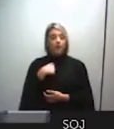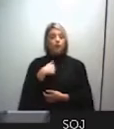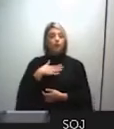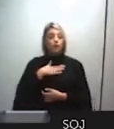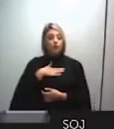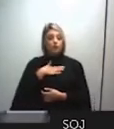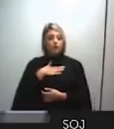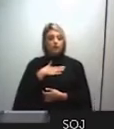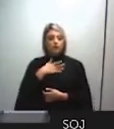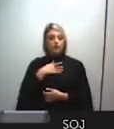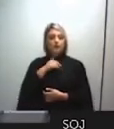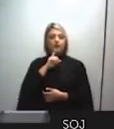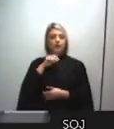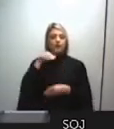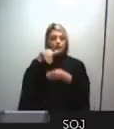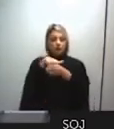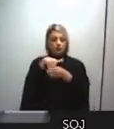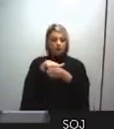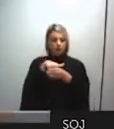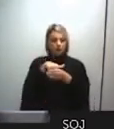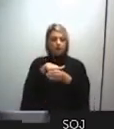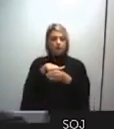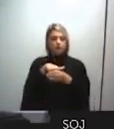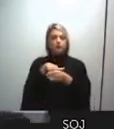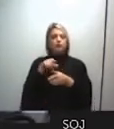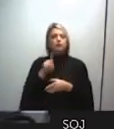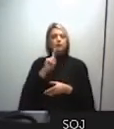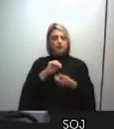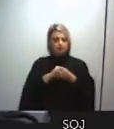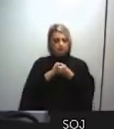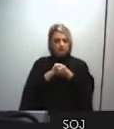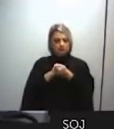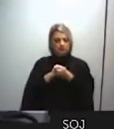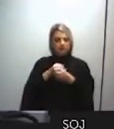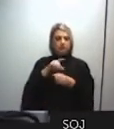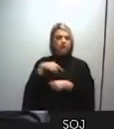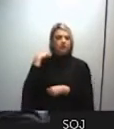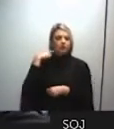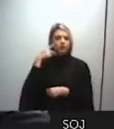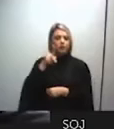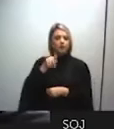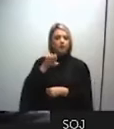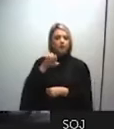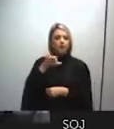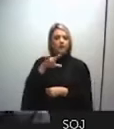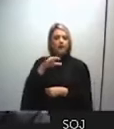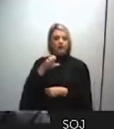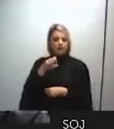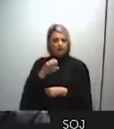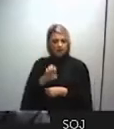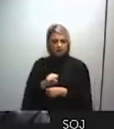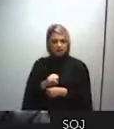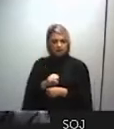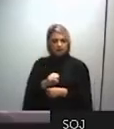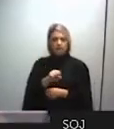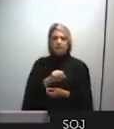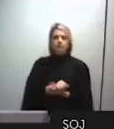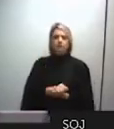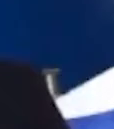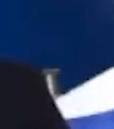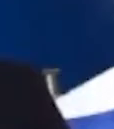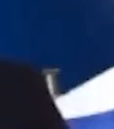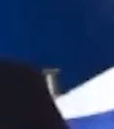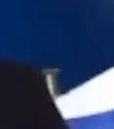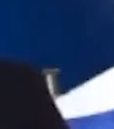faria relator do caso o que os explosivos de fabricação própria da empresa assumem a qualidade de insumos na prestação